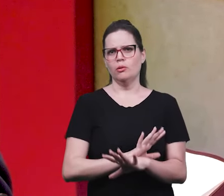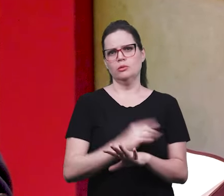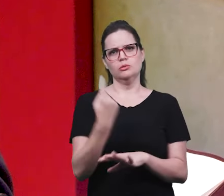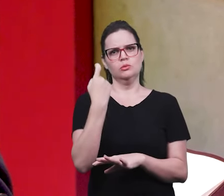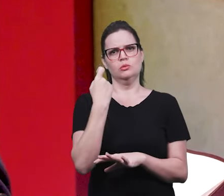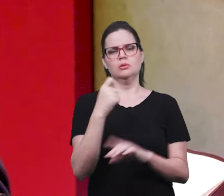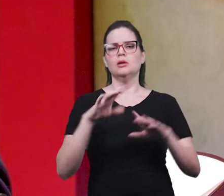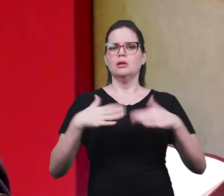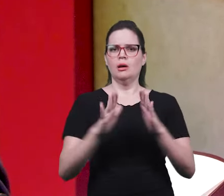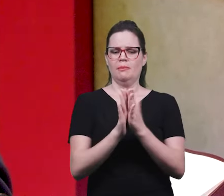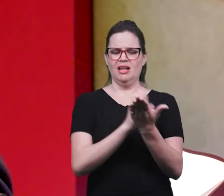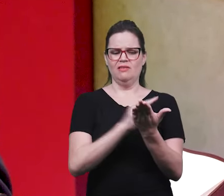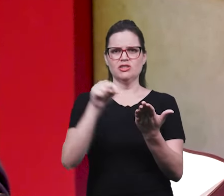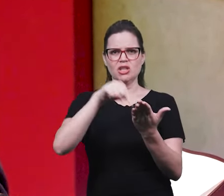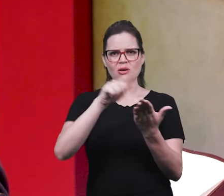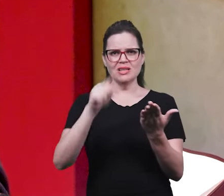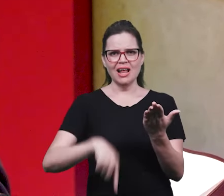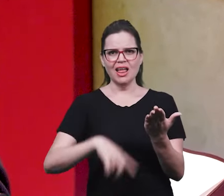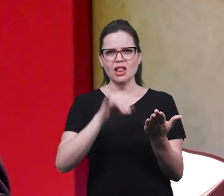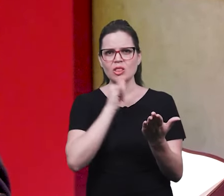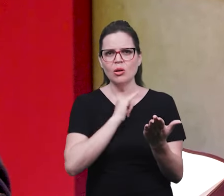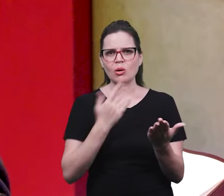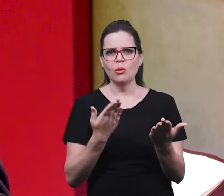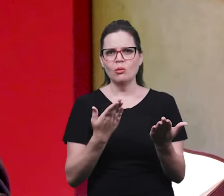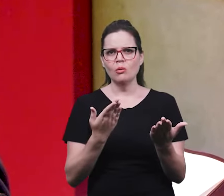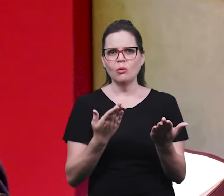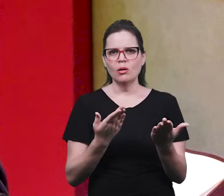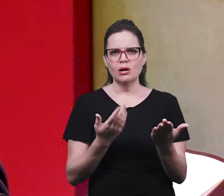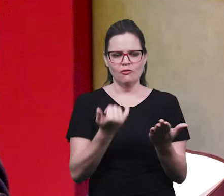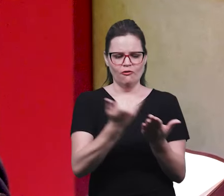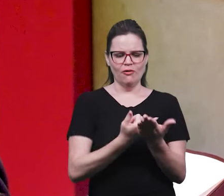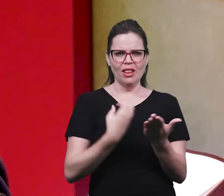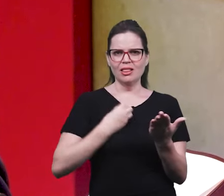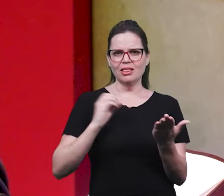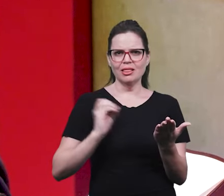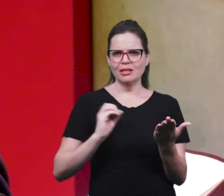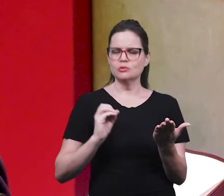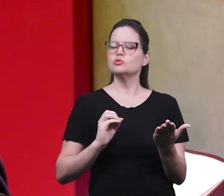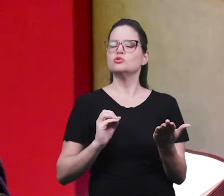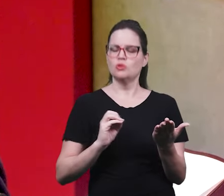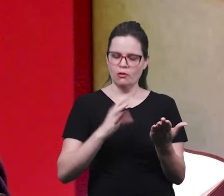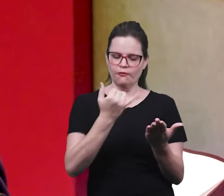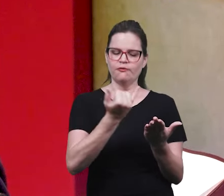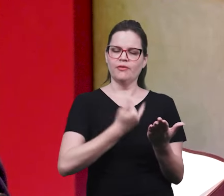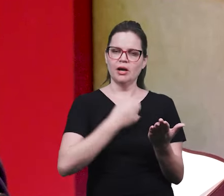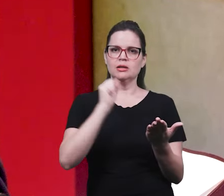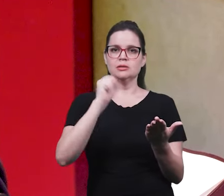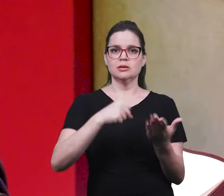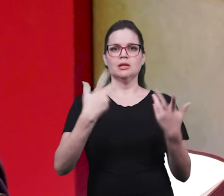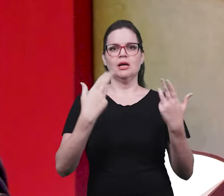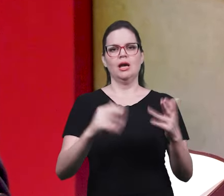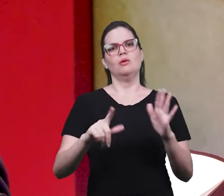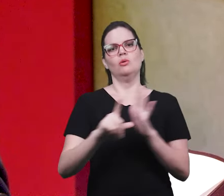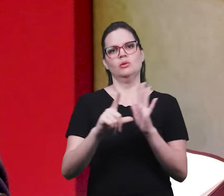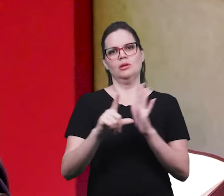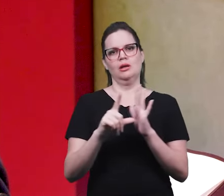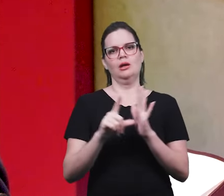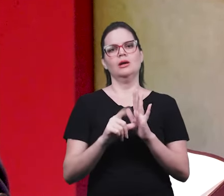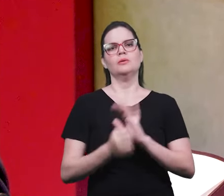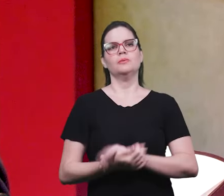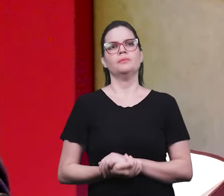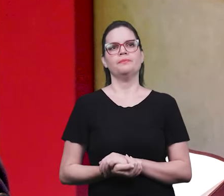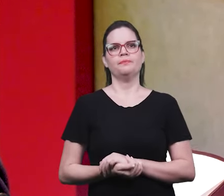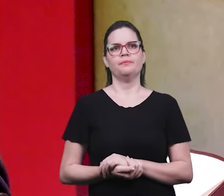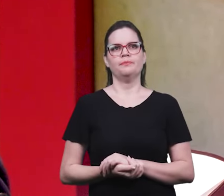não volta vazia. Eu sempre gosto de lembrar do exemplo de Lutero, né? Quando eles queriam colocar o nome a